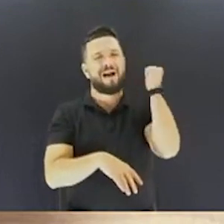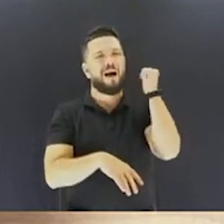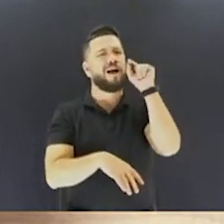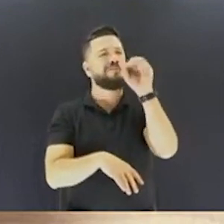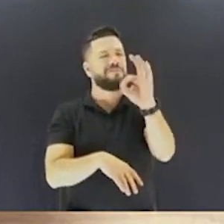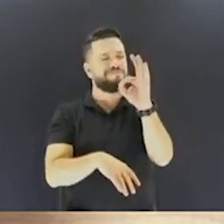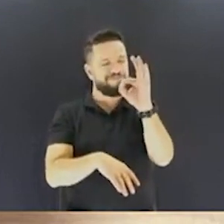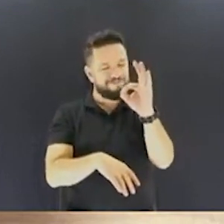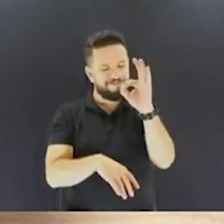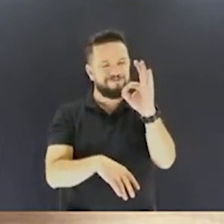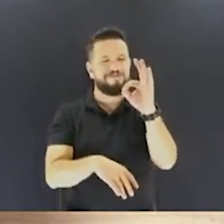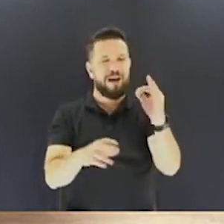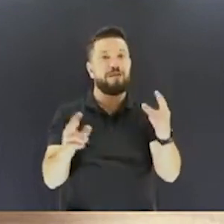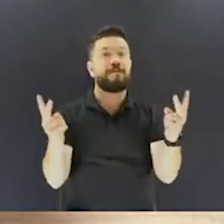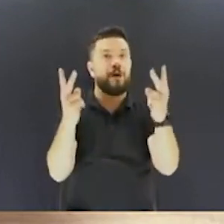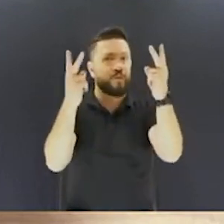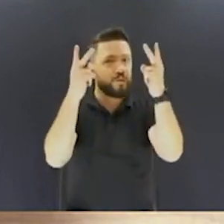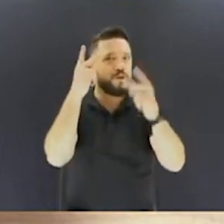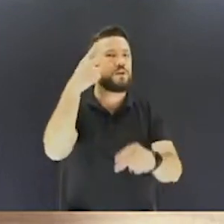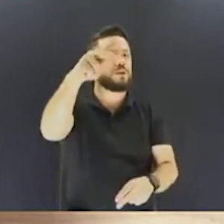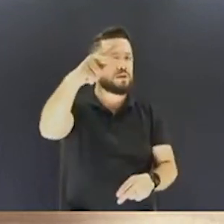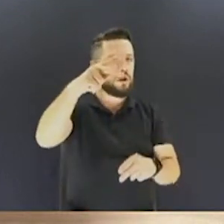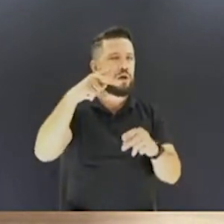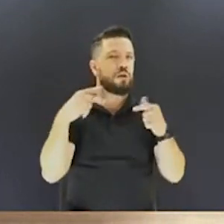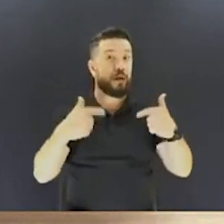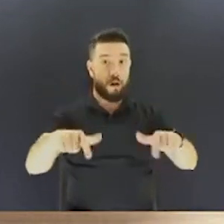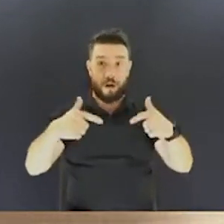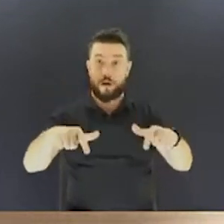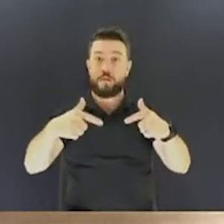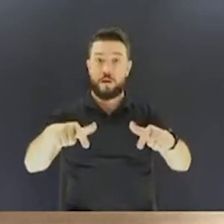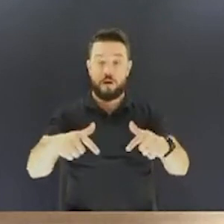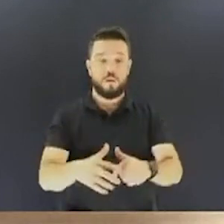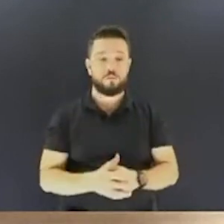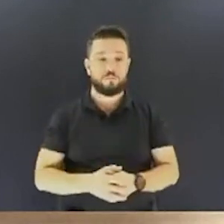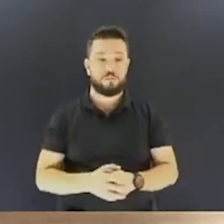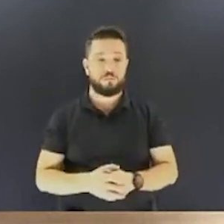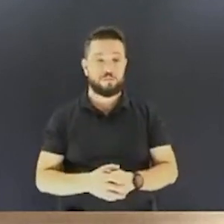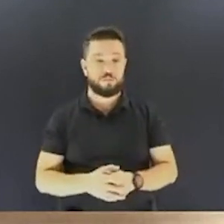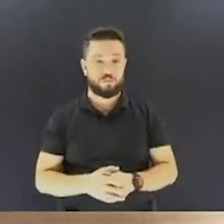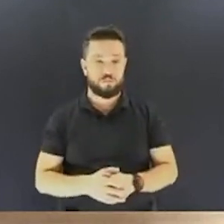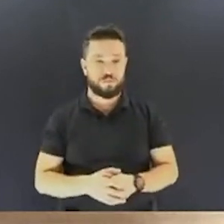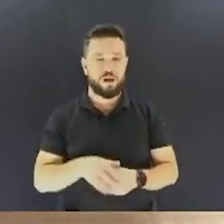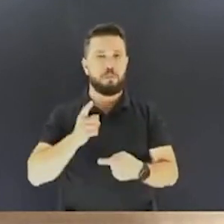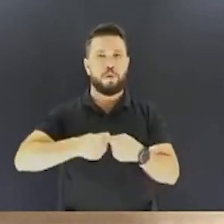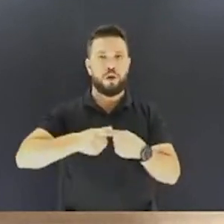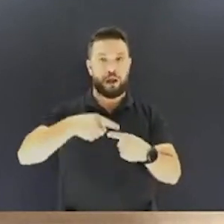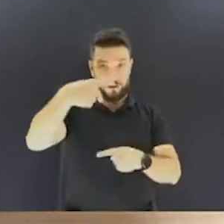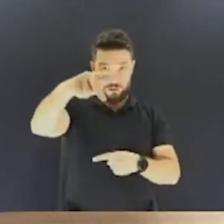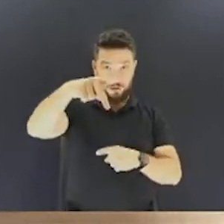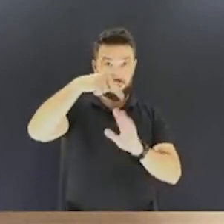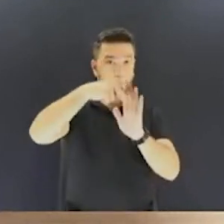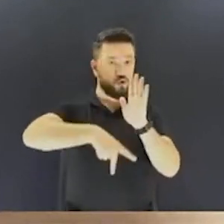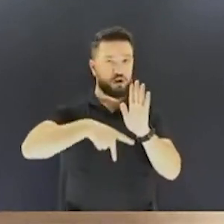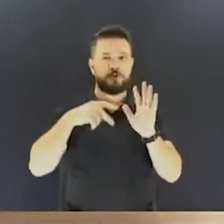trabalho que Vossa Excelência faz. De trazer, porque fazer-se conhecer um problema desse faz com que a gente também